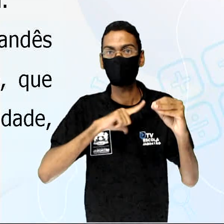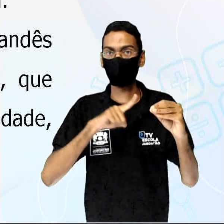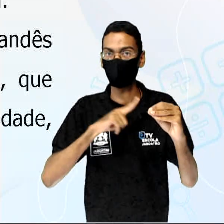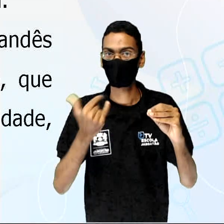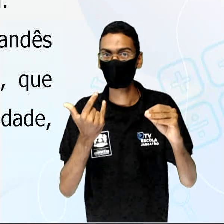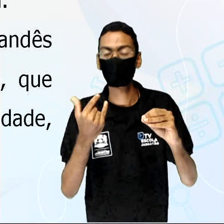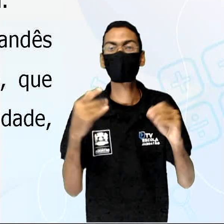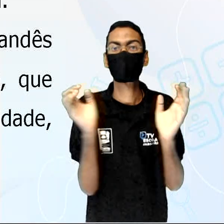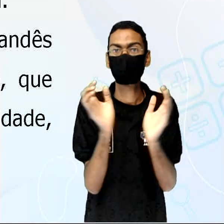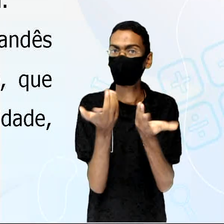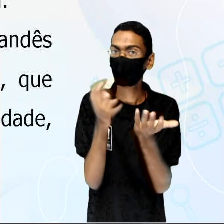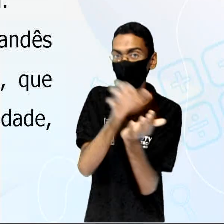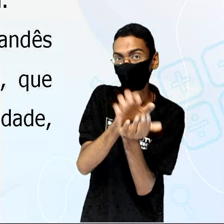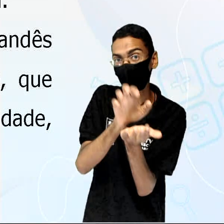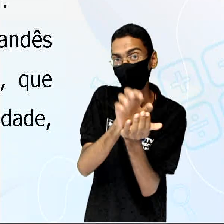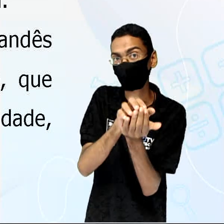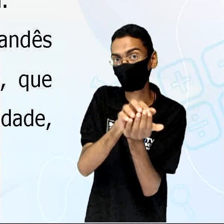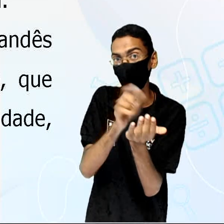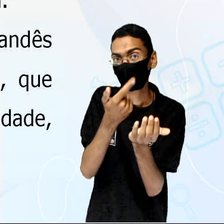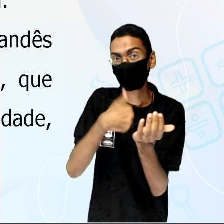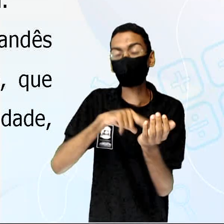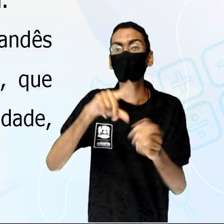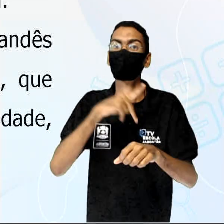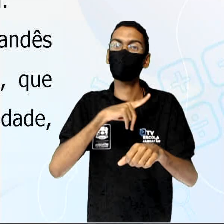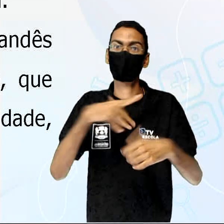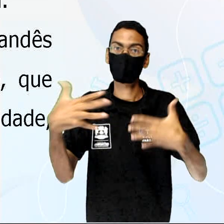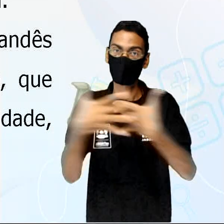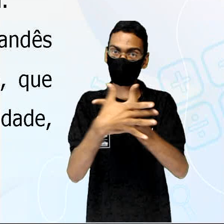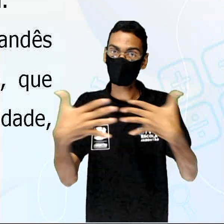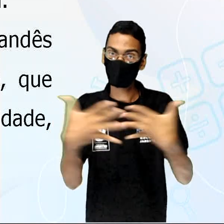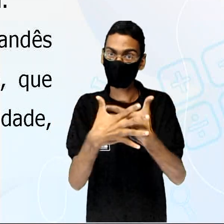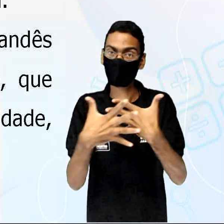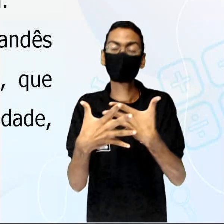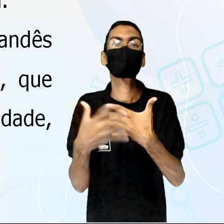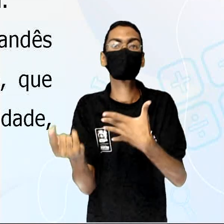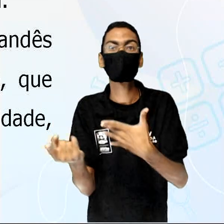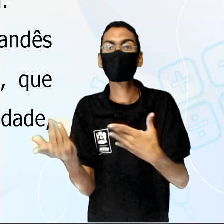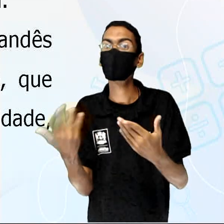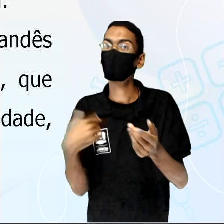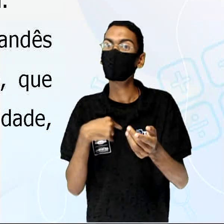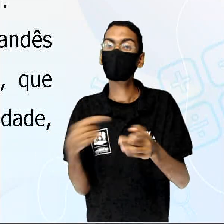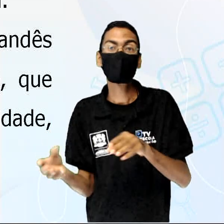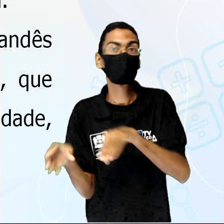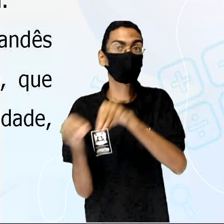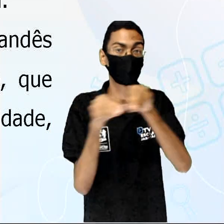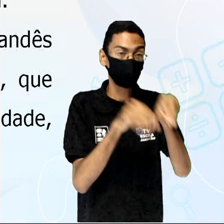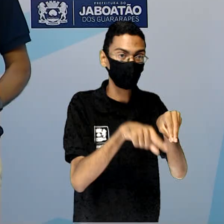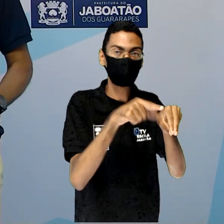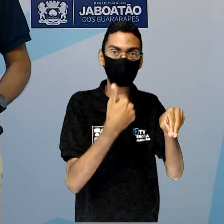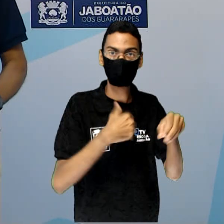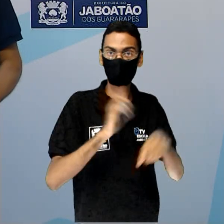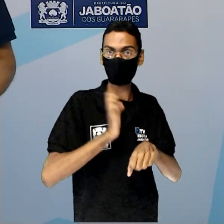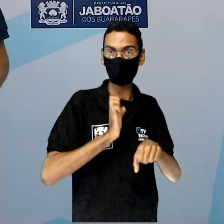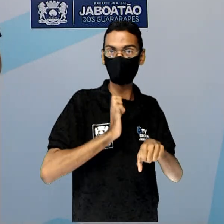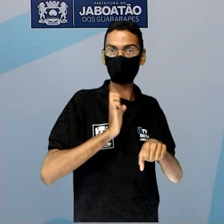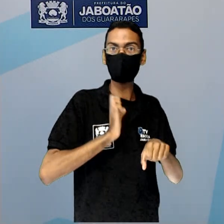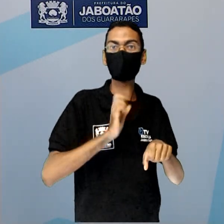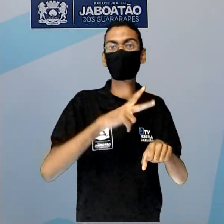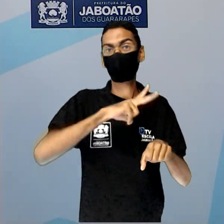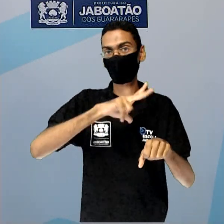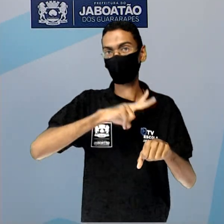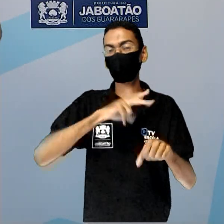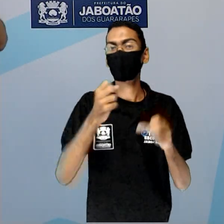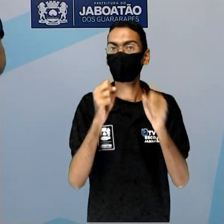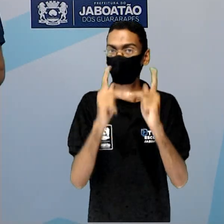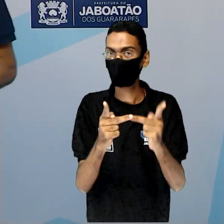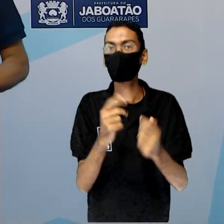importante cidade, atraindo muitos comerciantes ricos de Portugal. E aí que começa a treta. Tá?